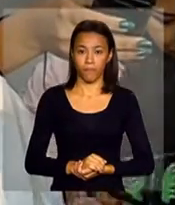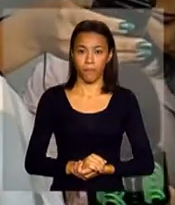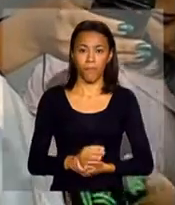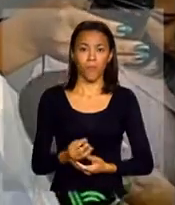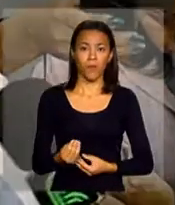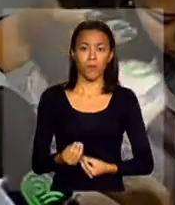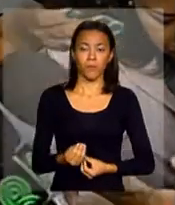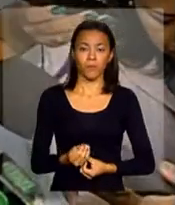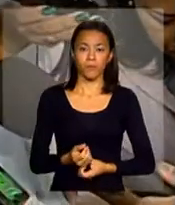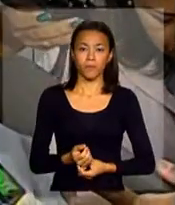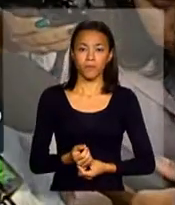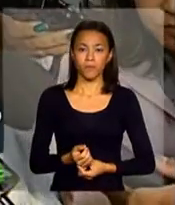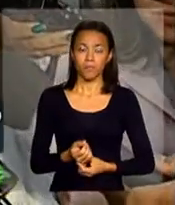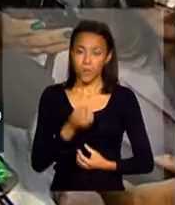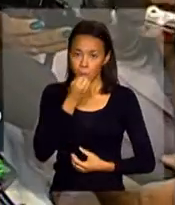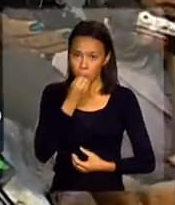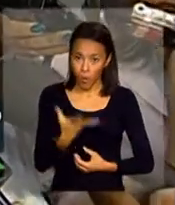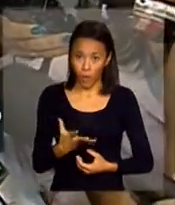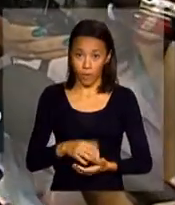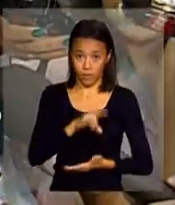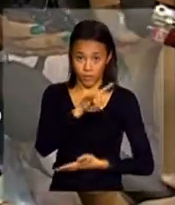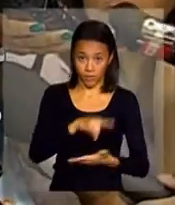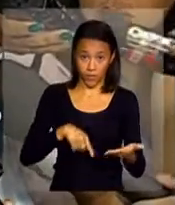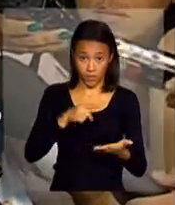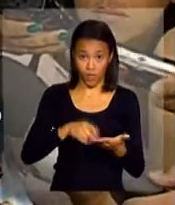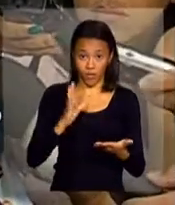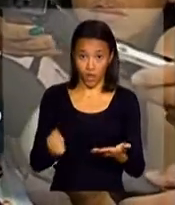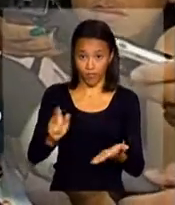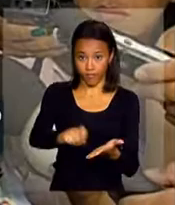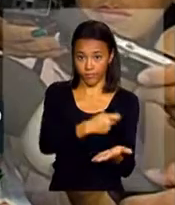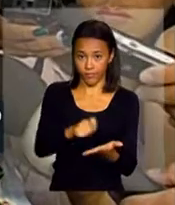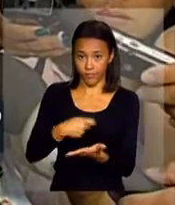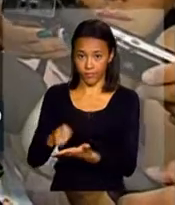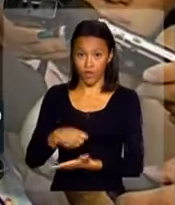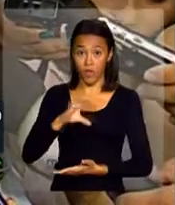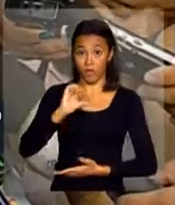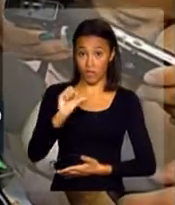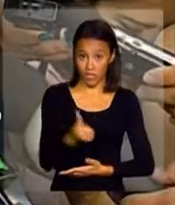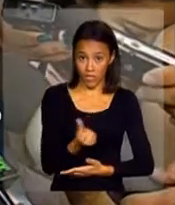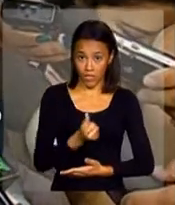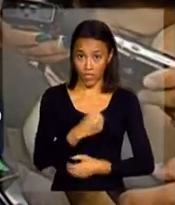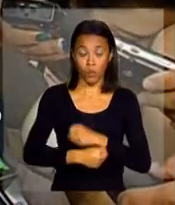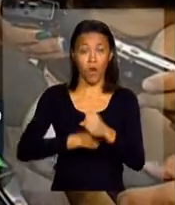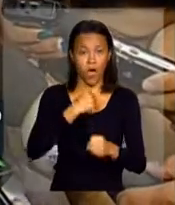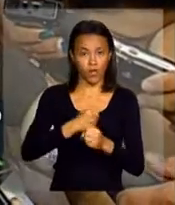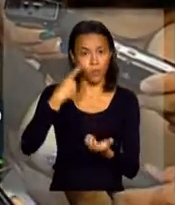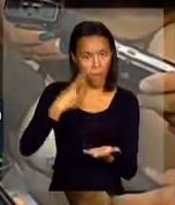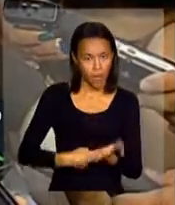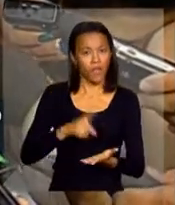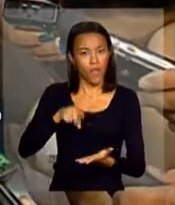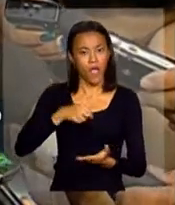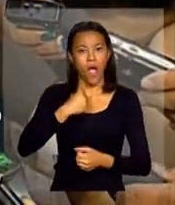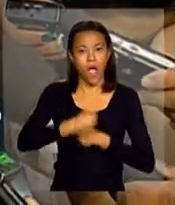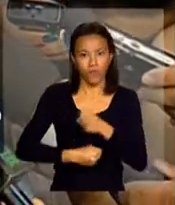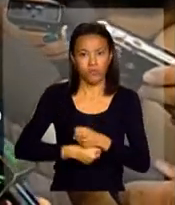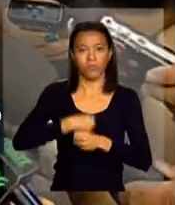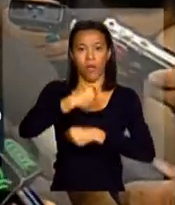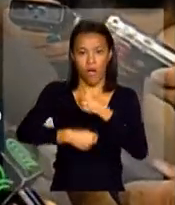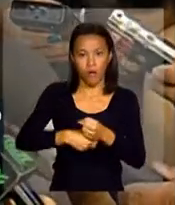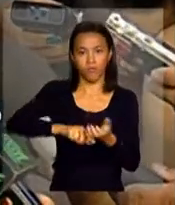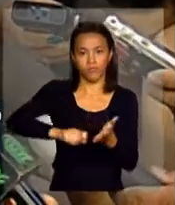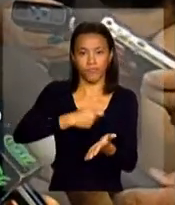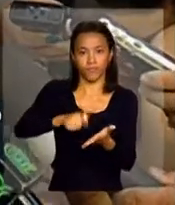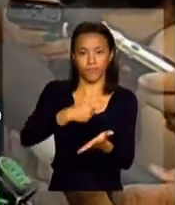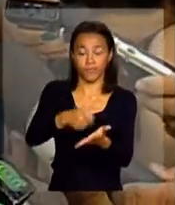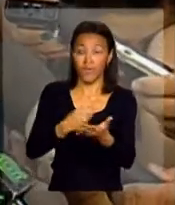preservar a floresta amazônica? Bom, a moratória, nós acabamos de assinar o sexto ano, né, o novo pacto, ele é anual, mostra que é possível, sim,